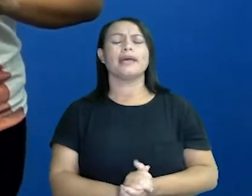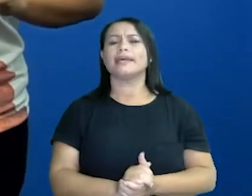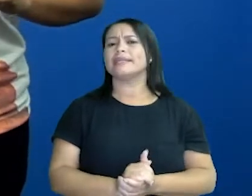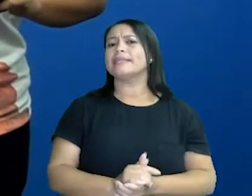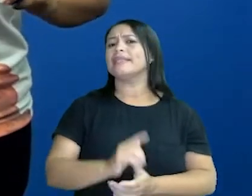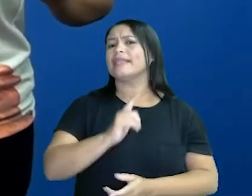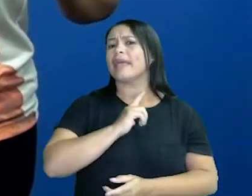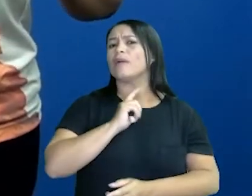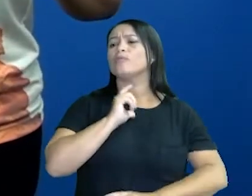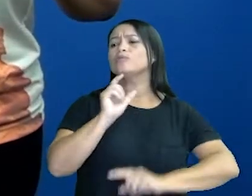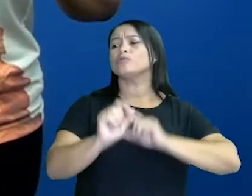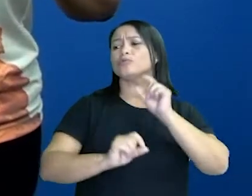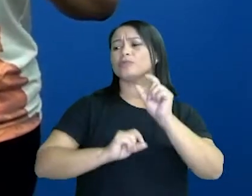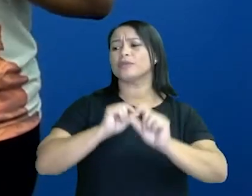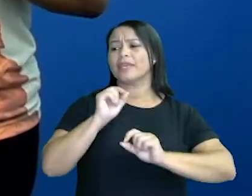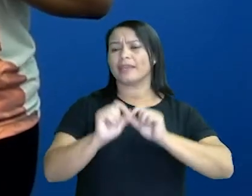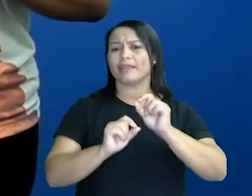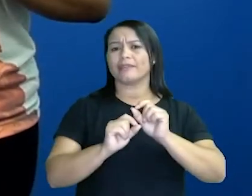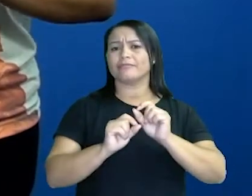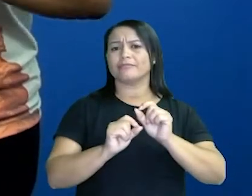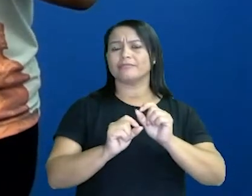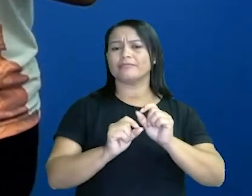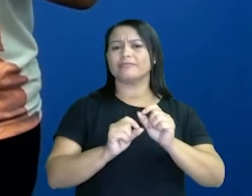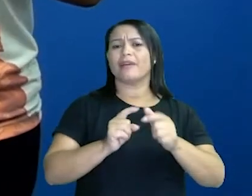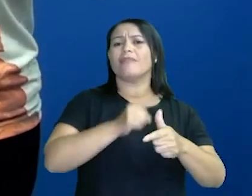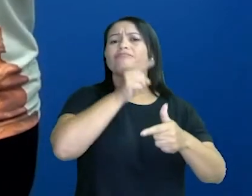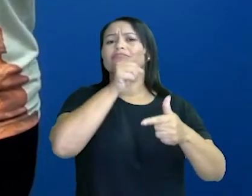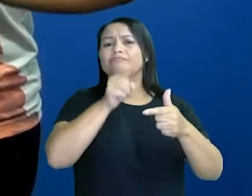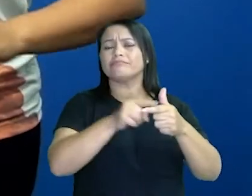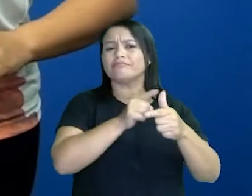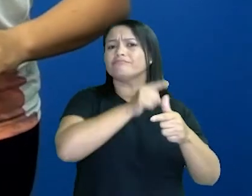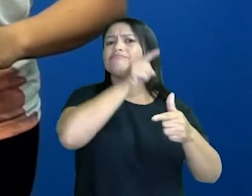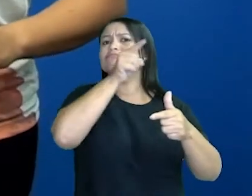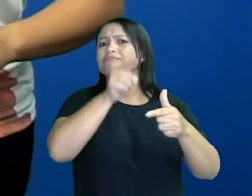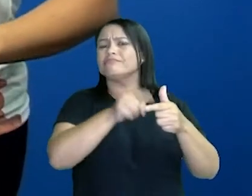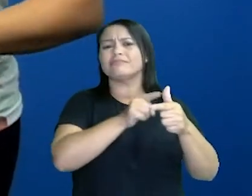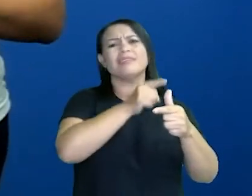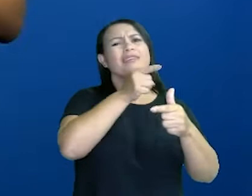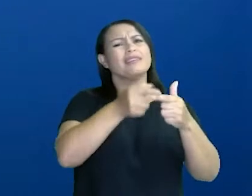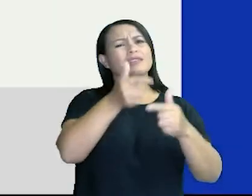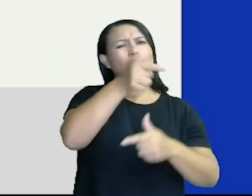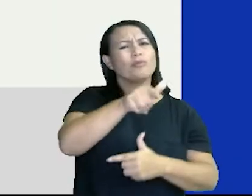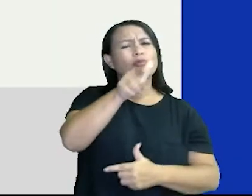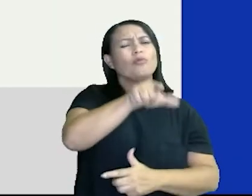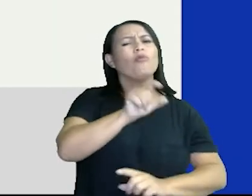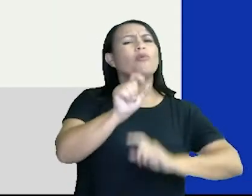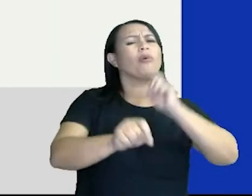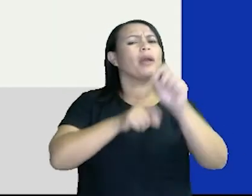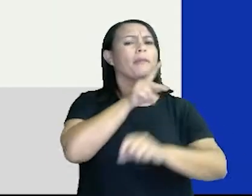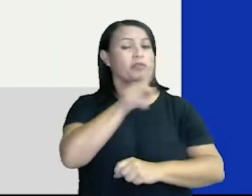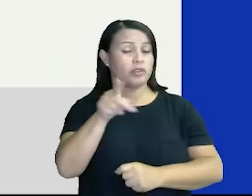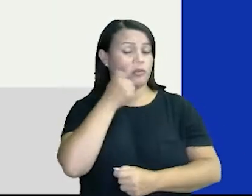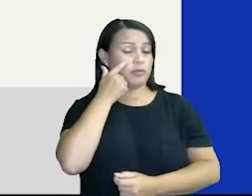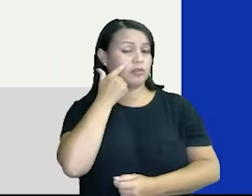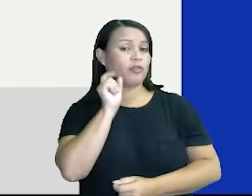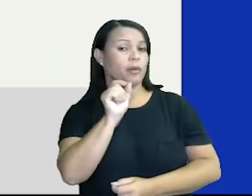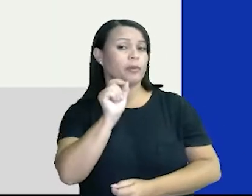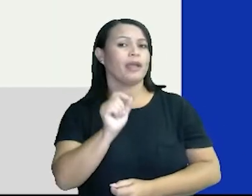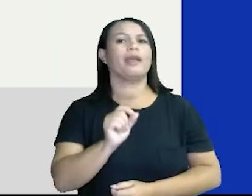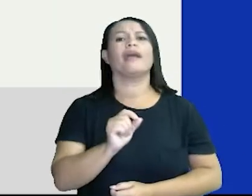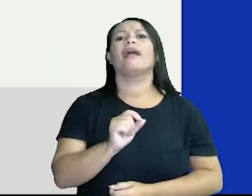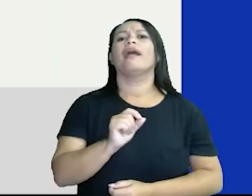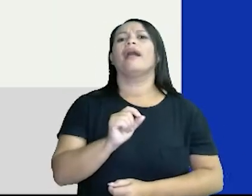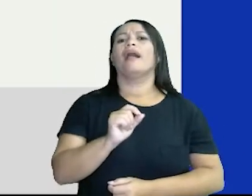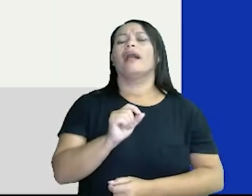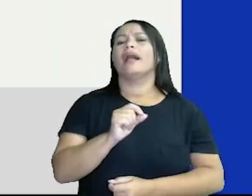basta o que repetir repetiu que professora vamos ver aqui o que vai repetir Tá certo